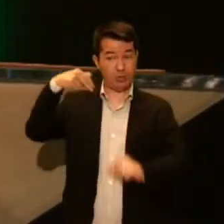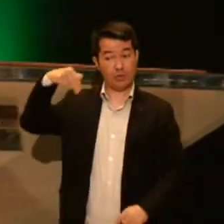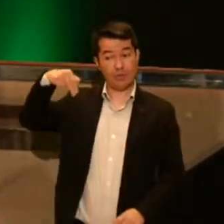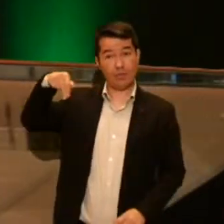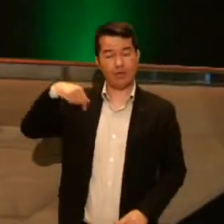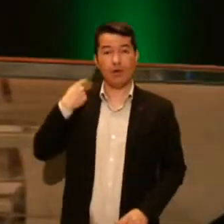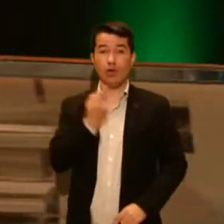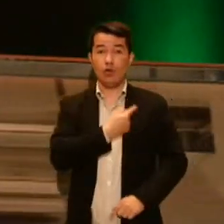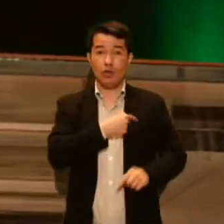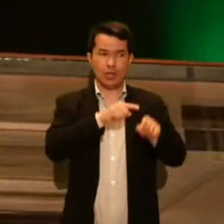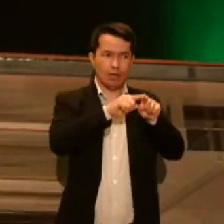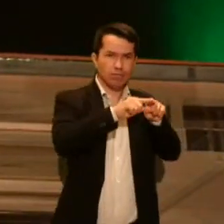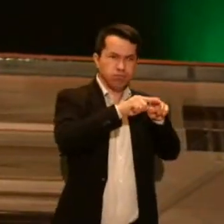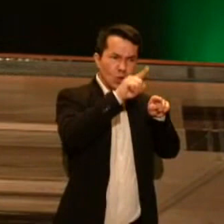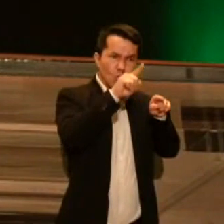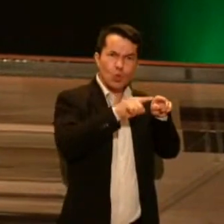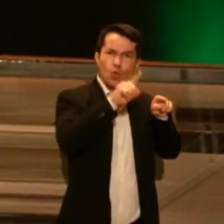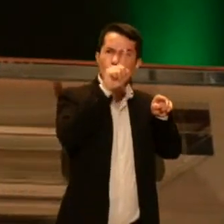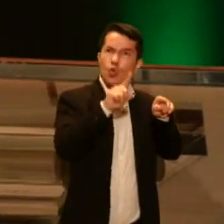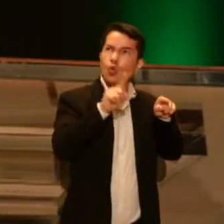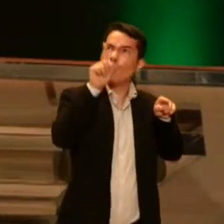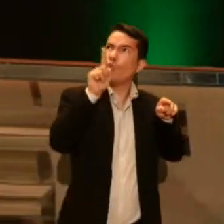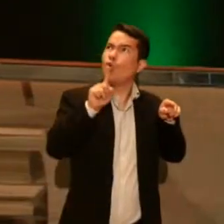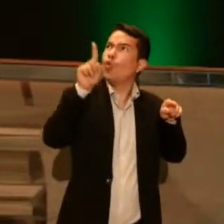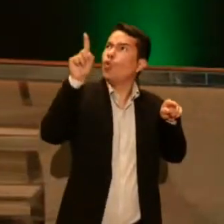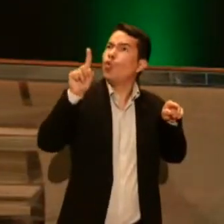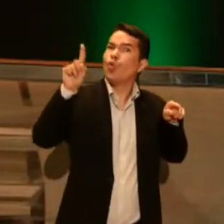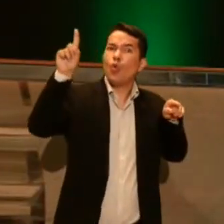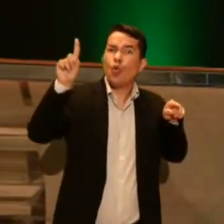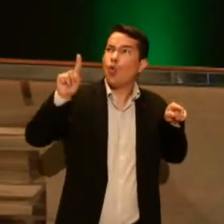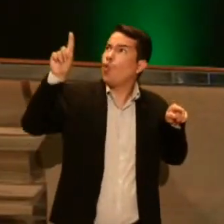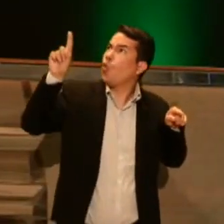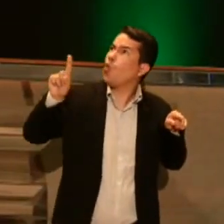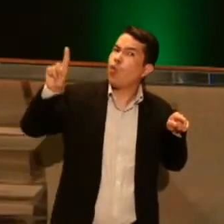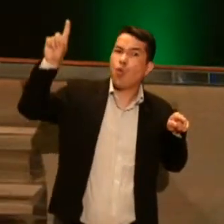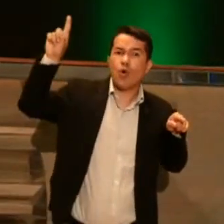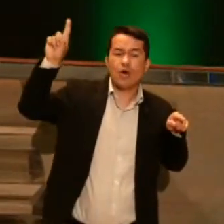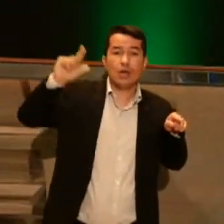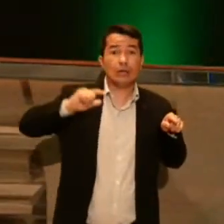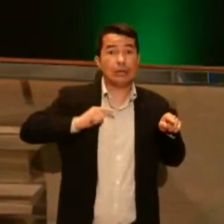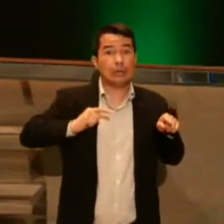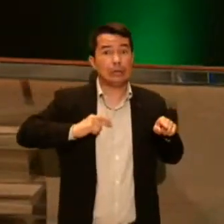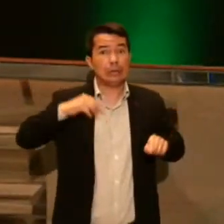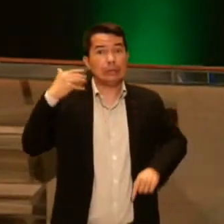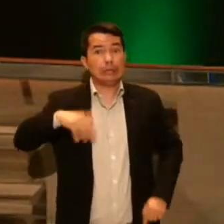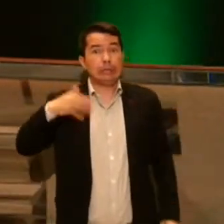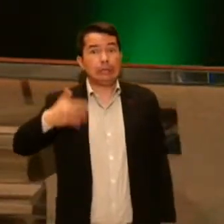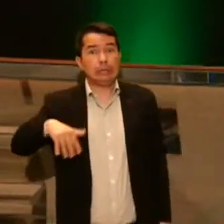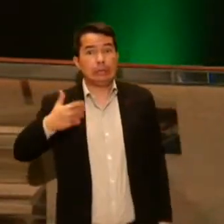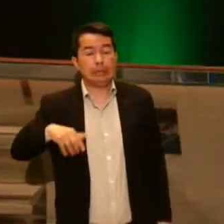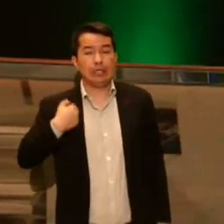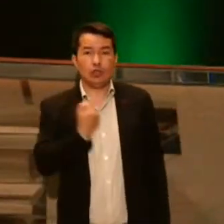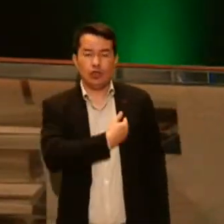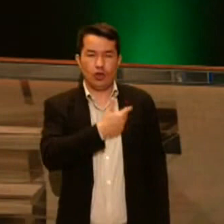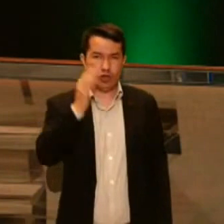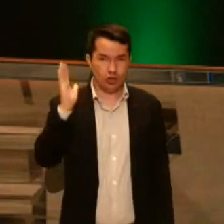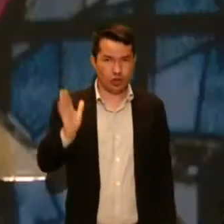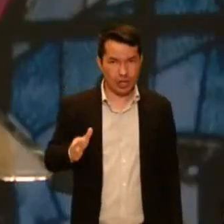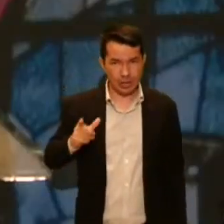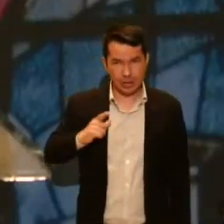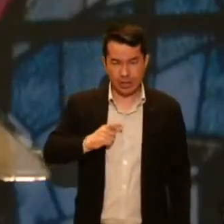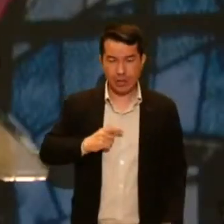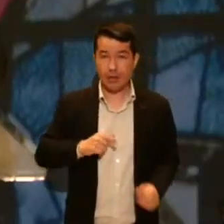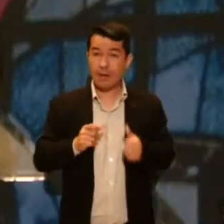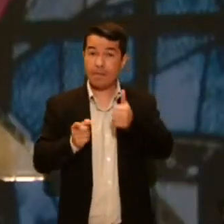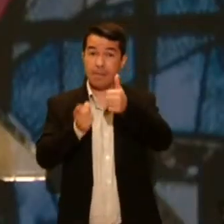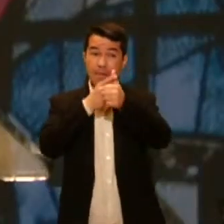né, de gente assistindo as nossas programações pela internet. Nós tínhamos batido o primeiro